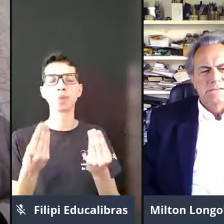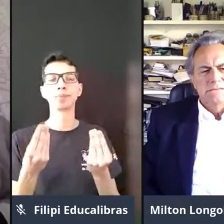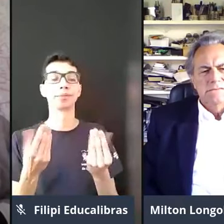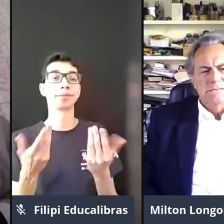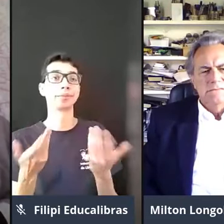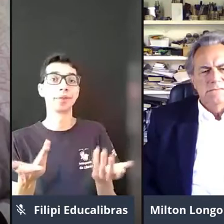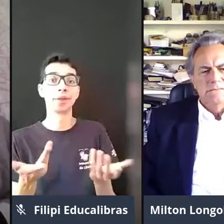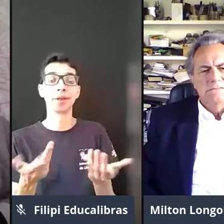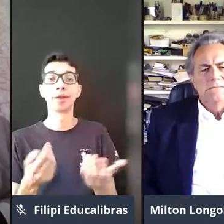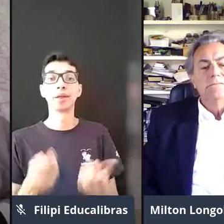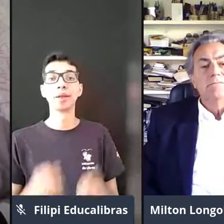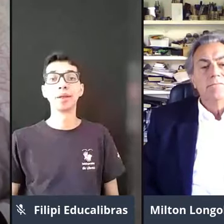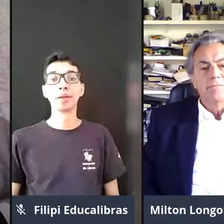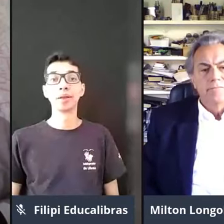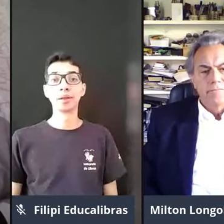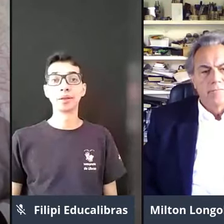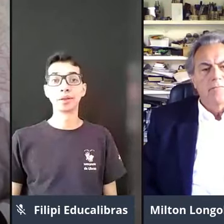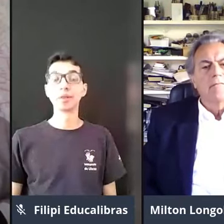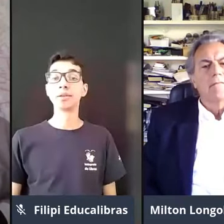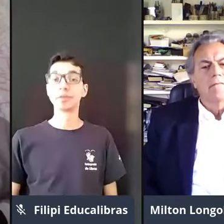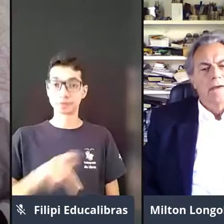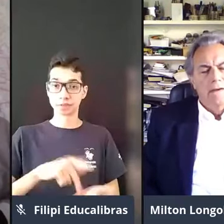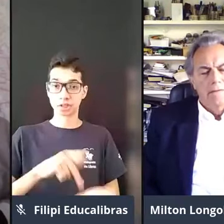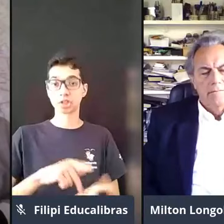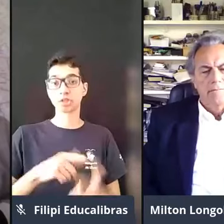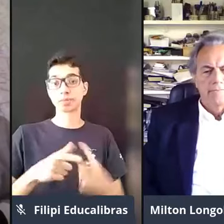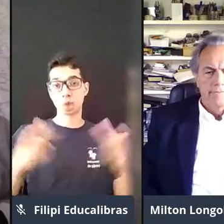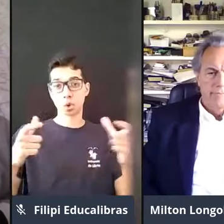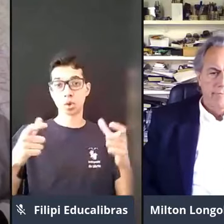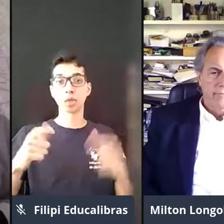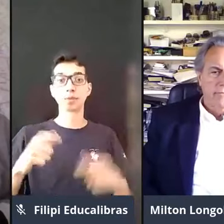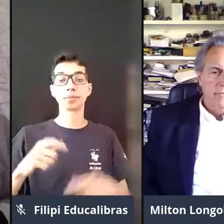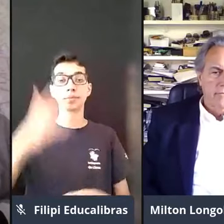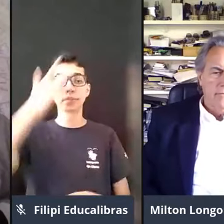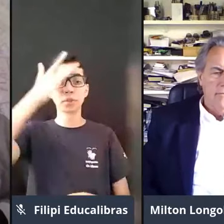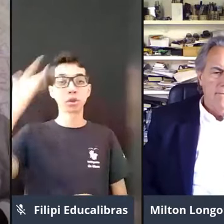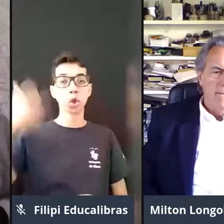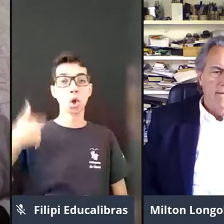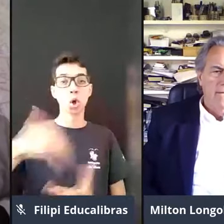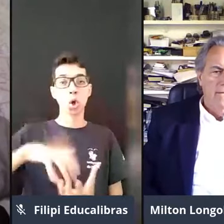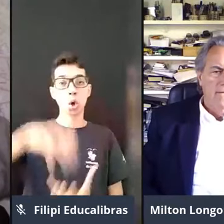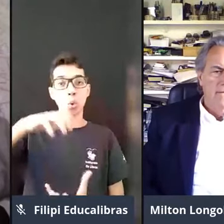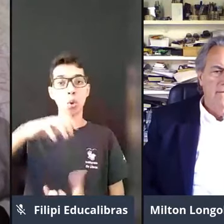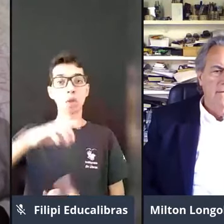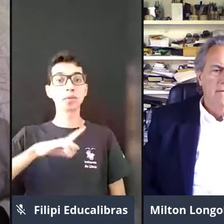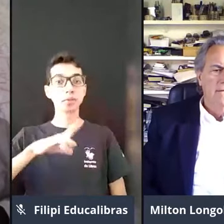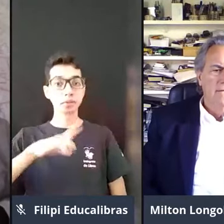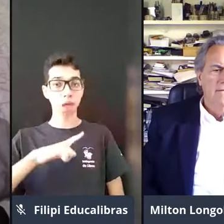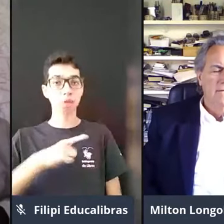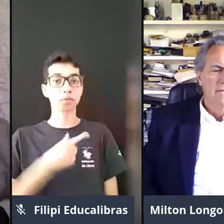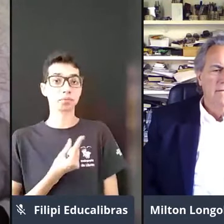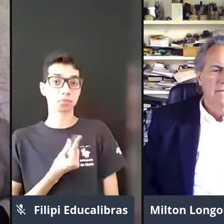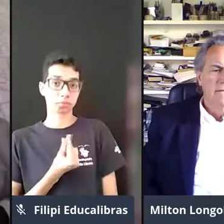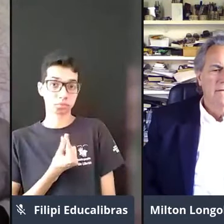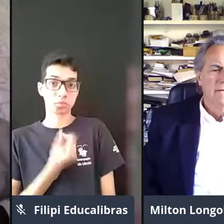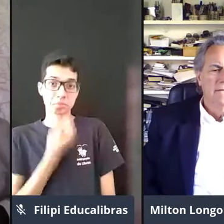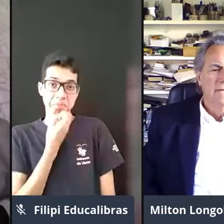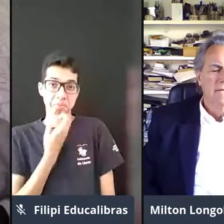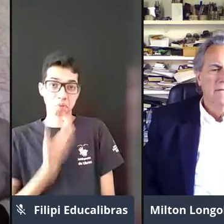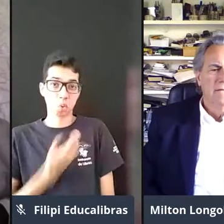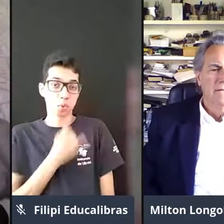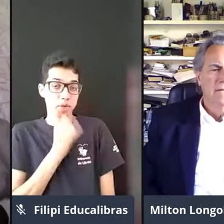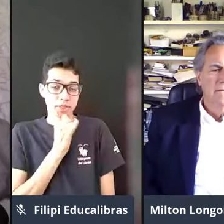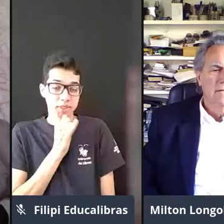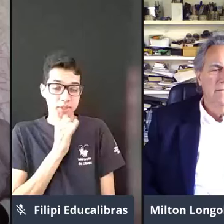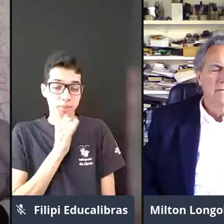aquisitivo reconhecidamente alto, né? E você olha, por exemplo, nos Estados Unidos ou mesmo na Europa, você